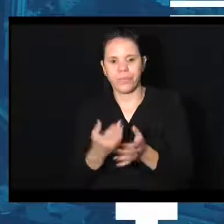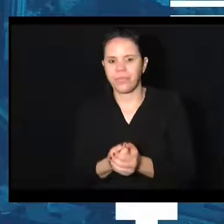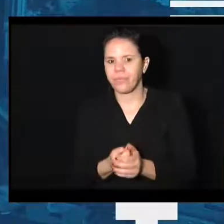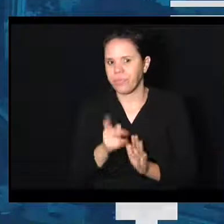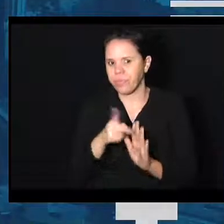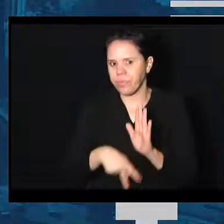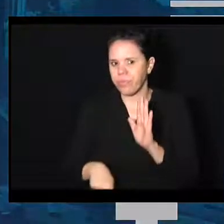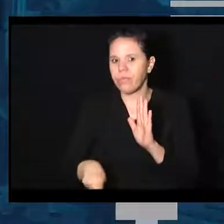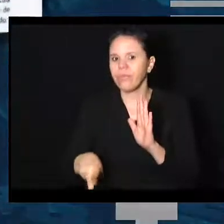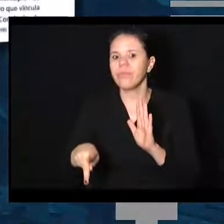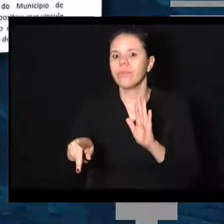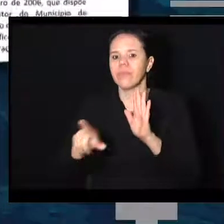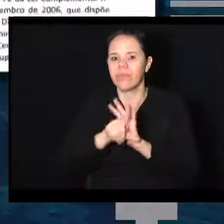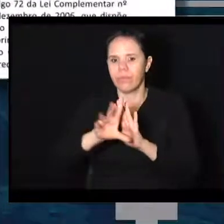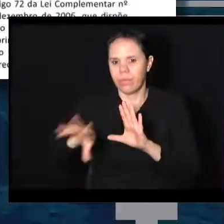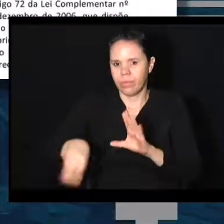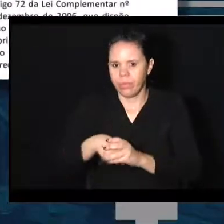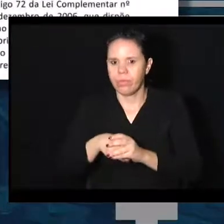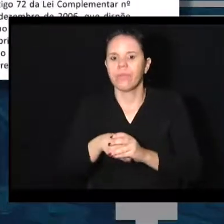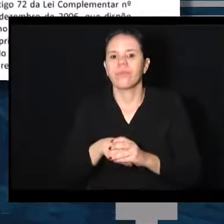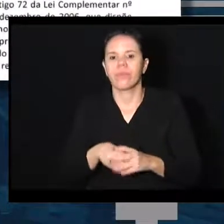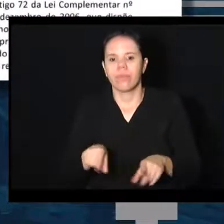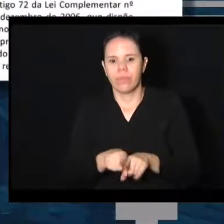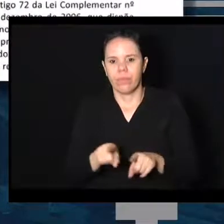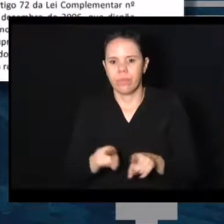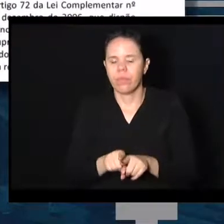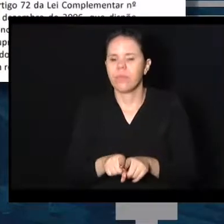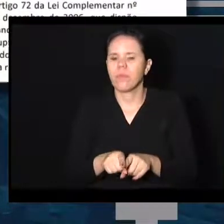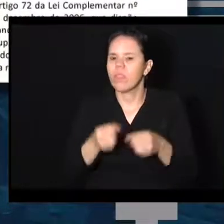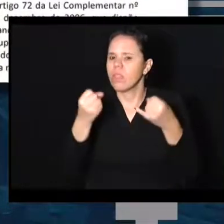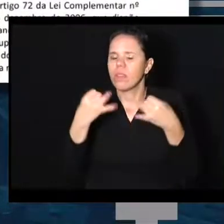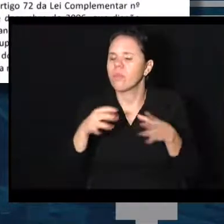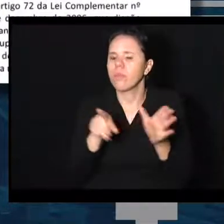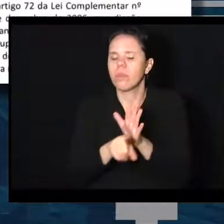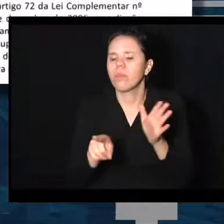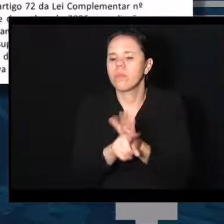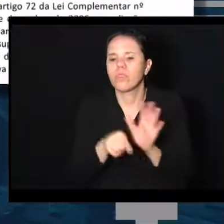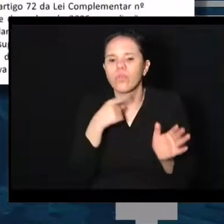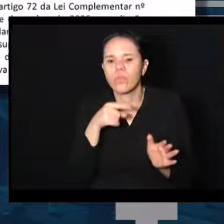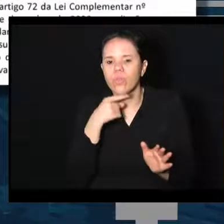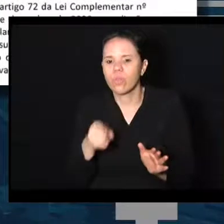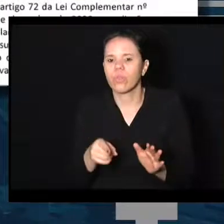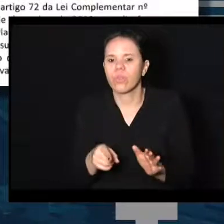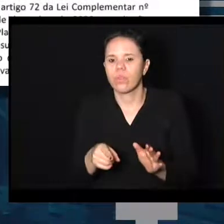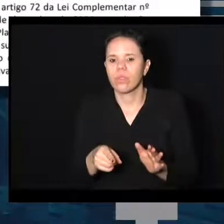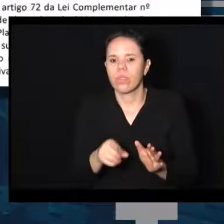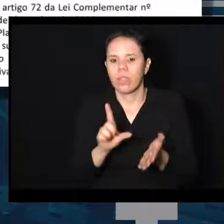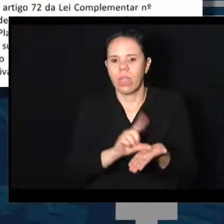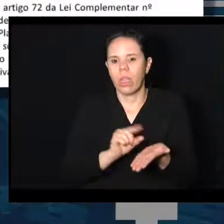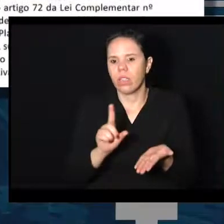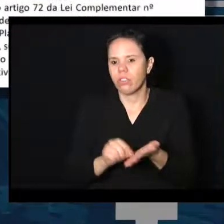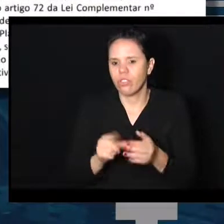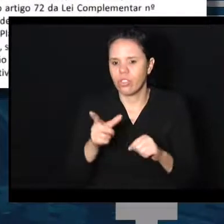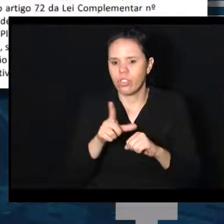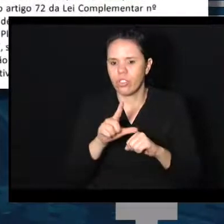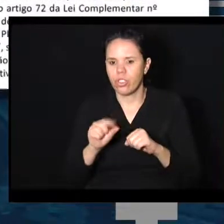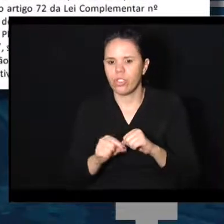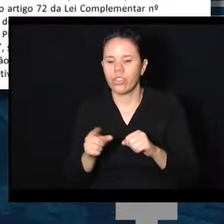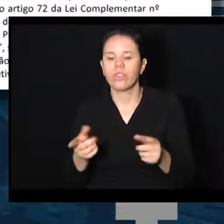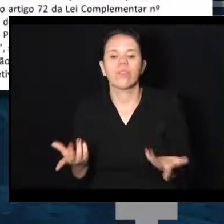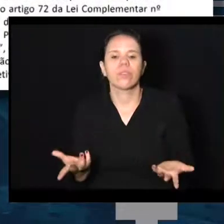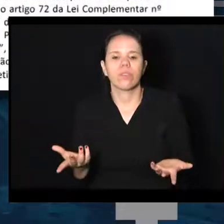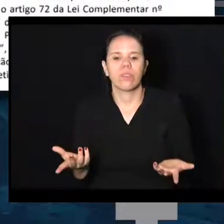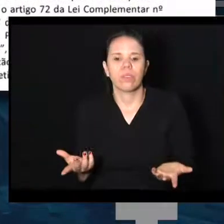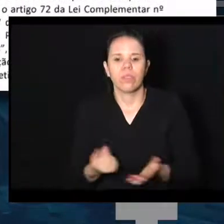número 19, o parlamentar revoga o artigo 11 da Lei Complementar 28 de 2009 e transfere ao